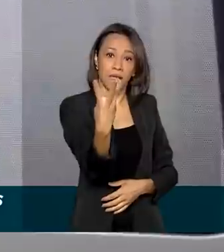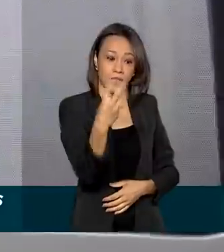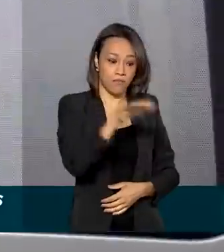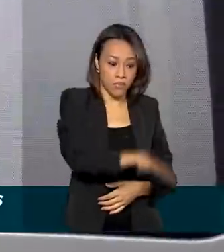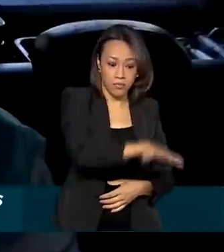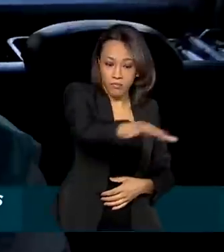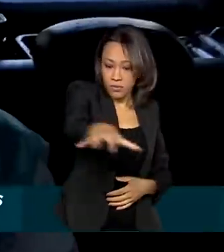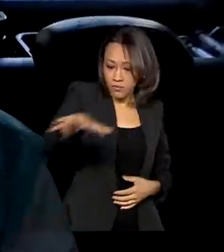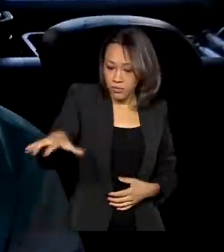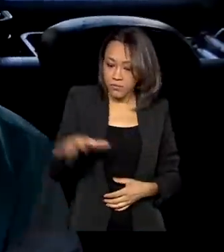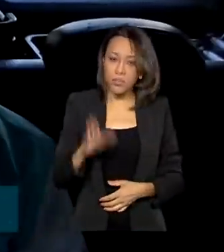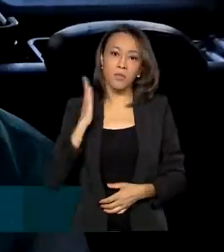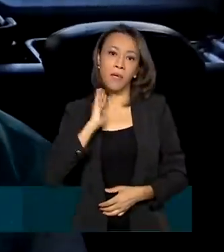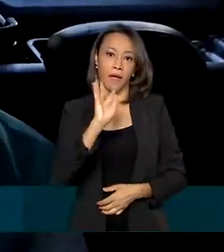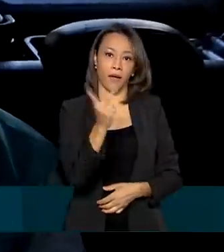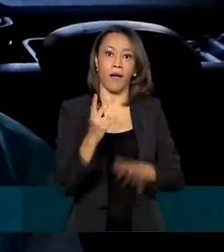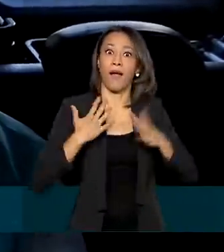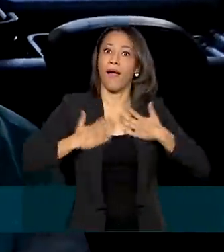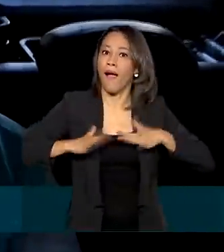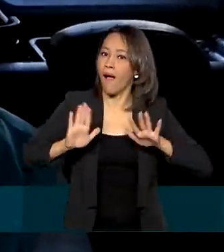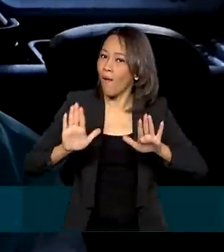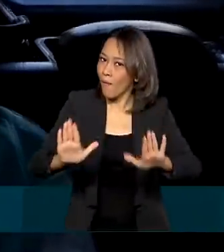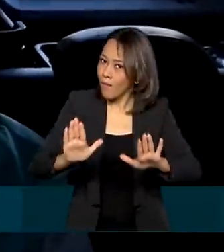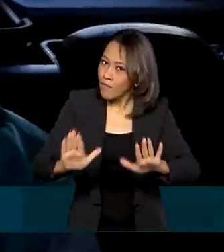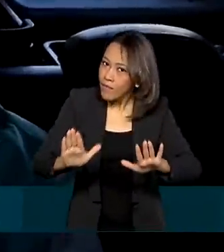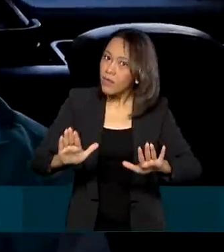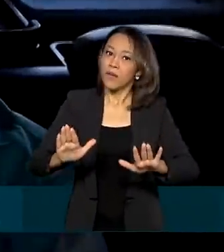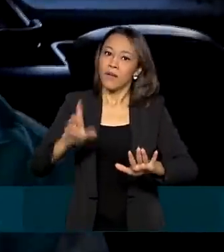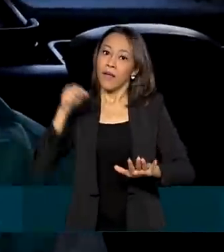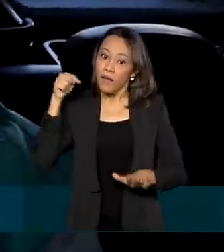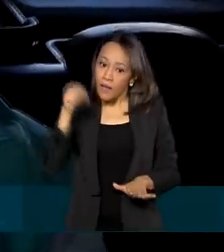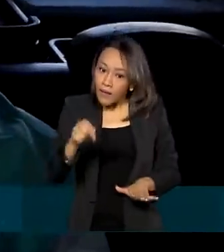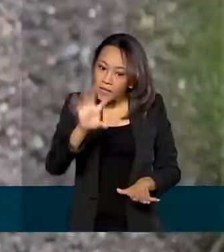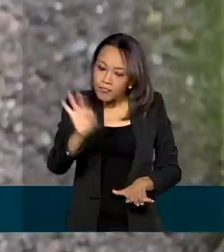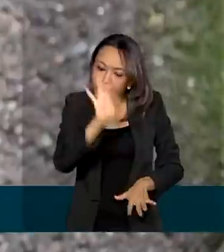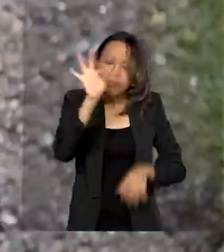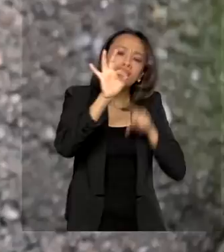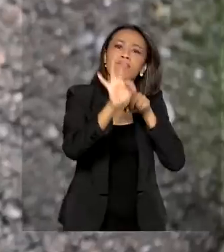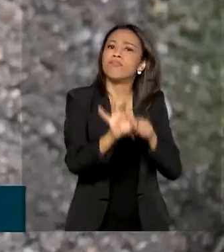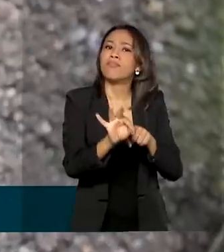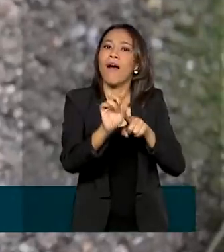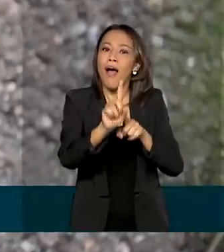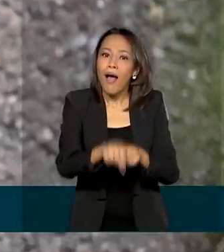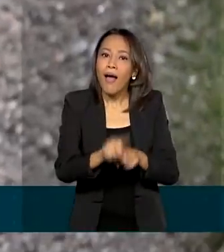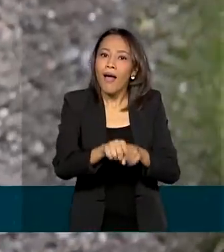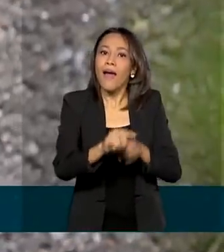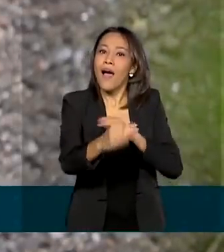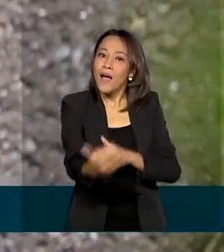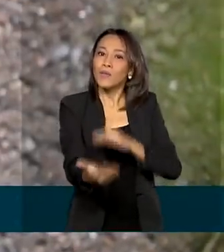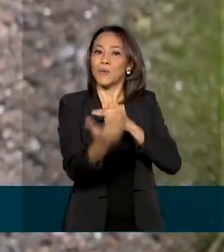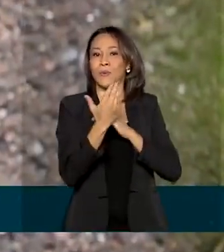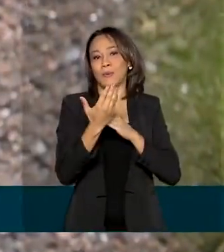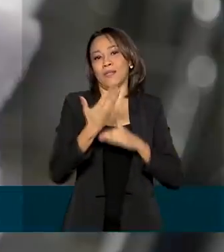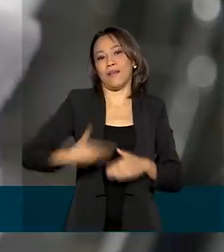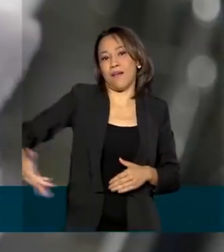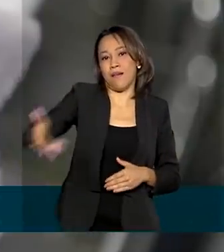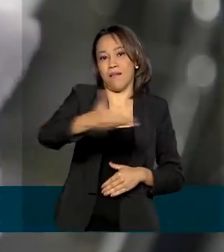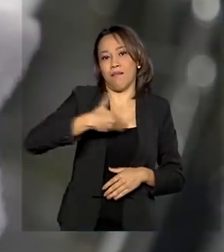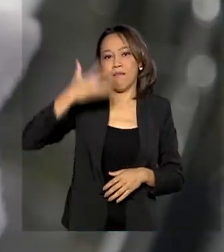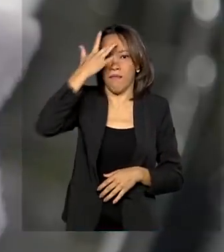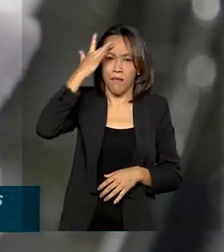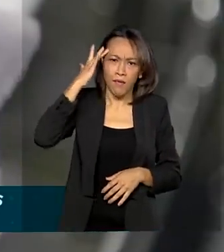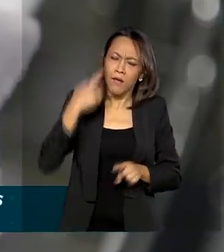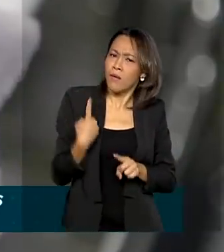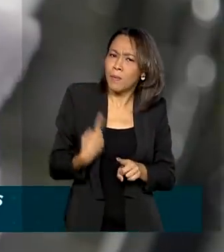Belo Horizonte. Mas calma, desta vez os insetos vão trabalhar a favor da população.